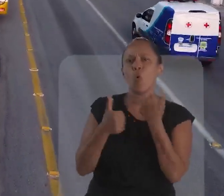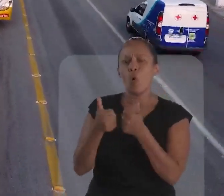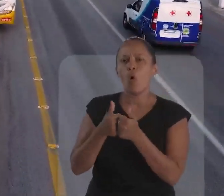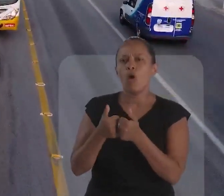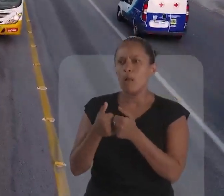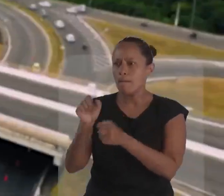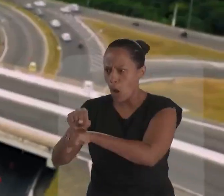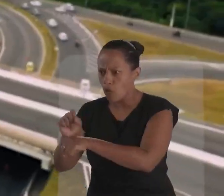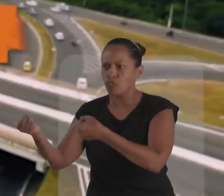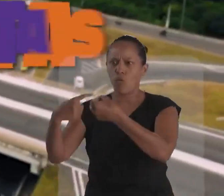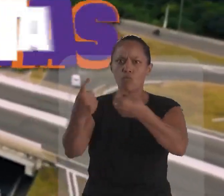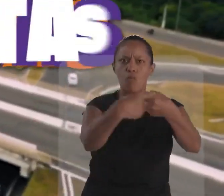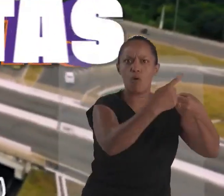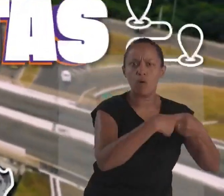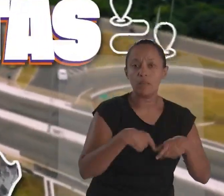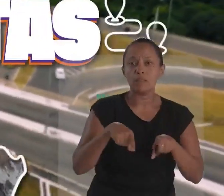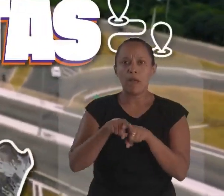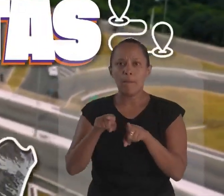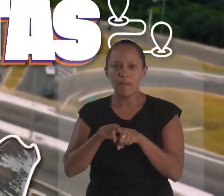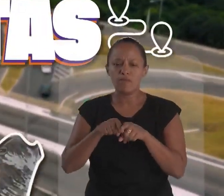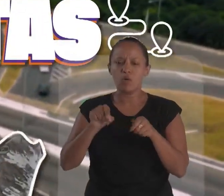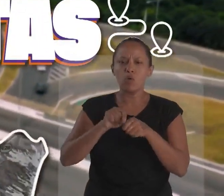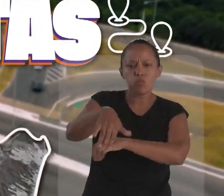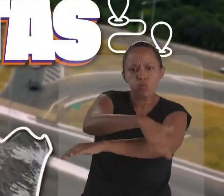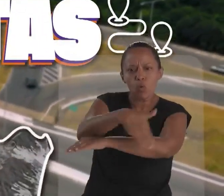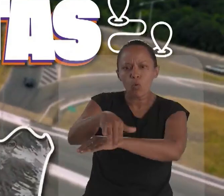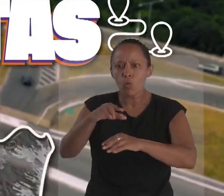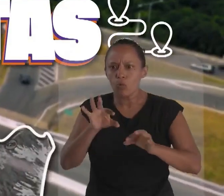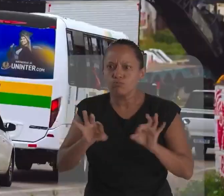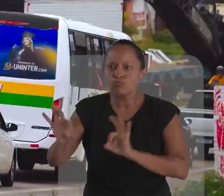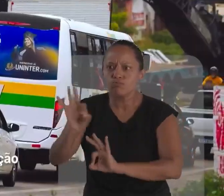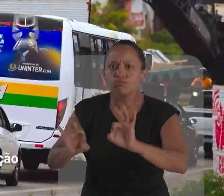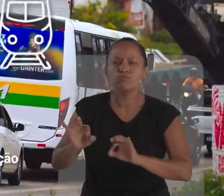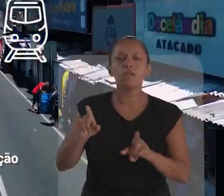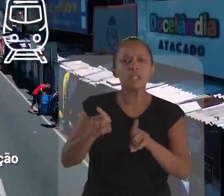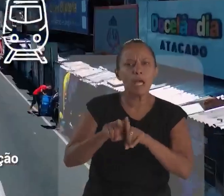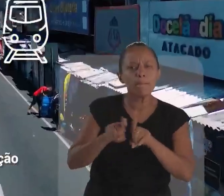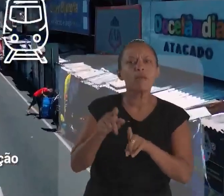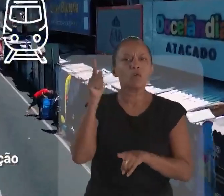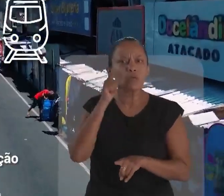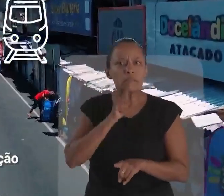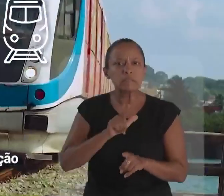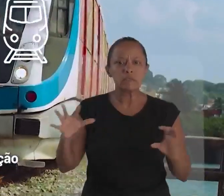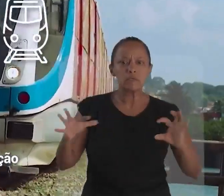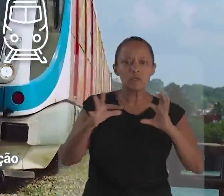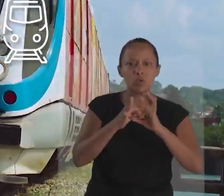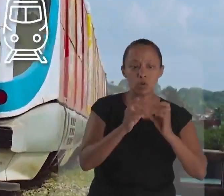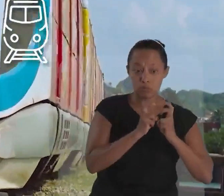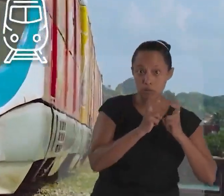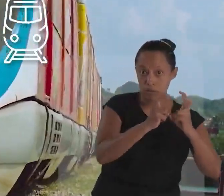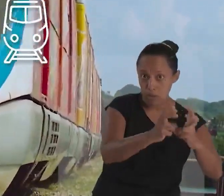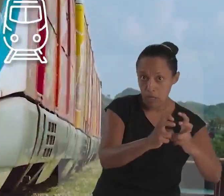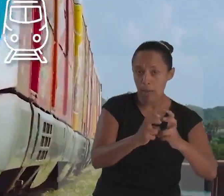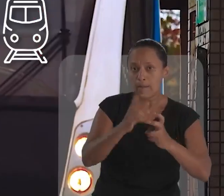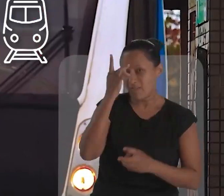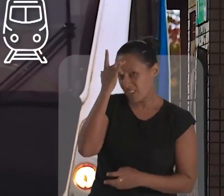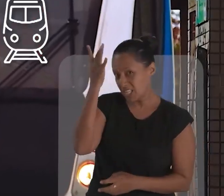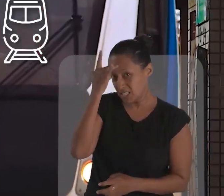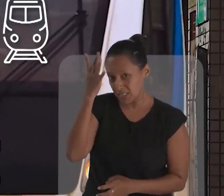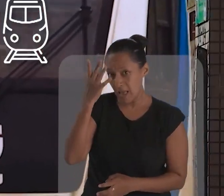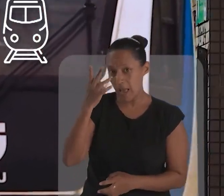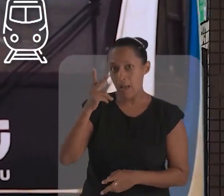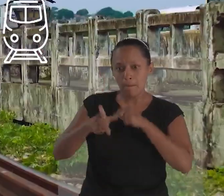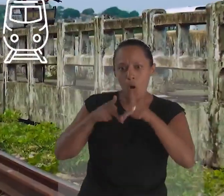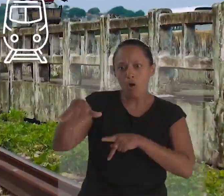das linhas desativadas. Ela vai redesenhar as rotas para atender áreas. Natália vai fazer também a integração com trens para